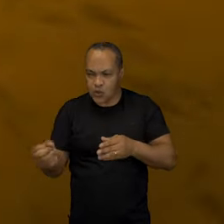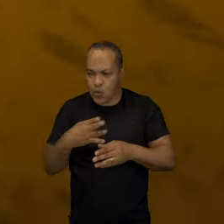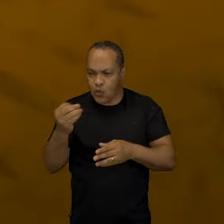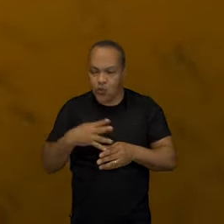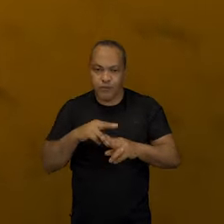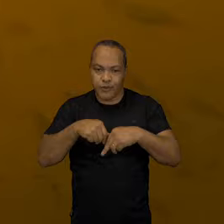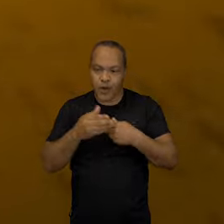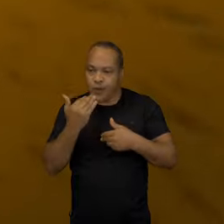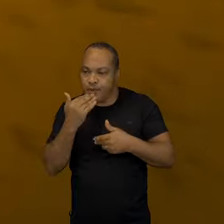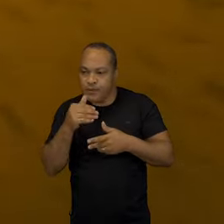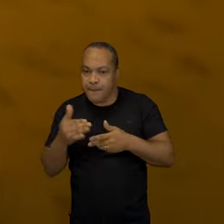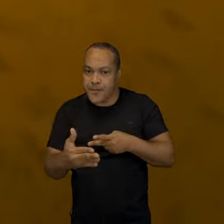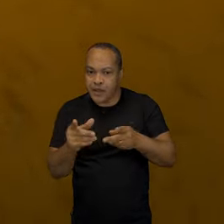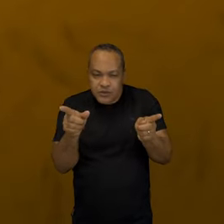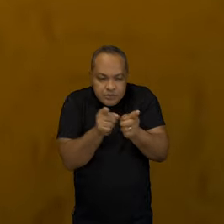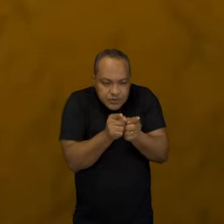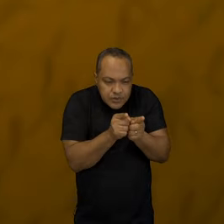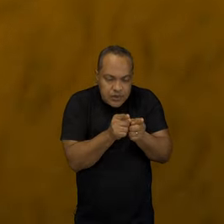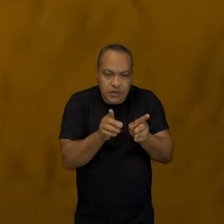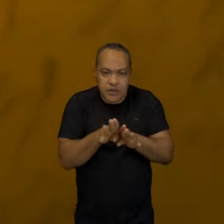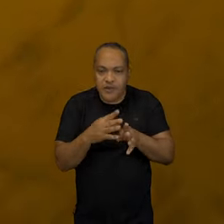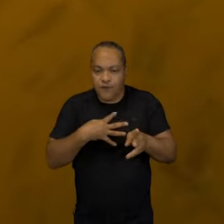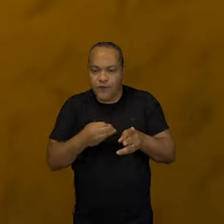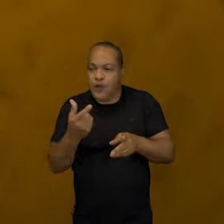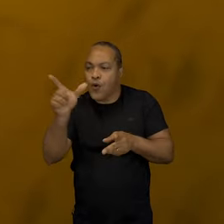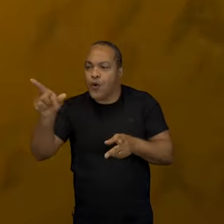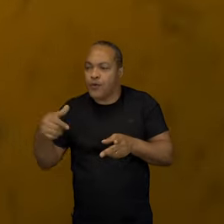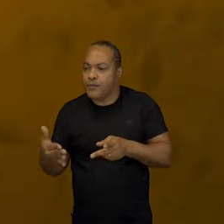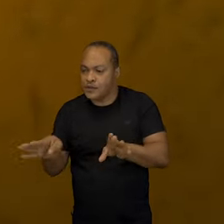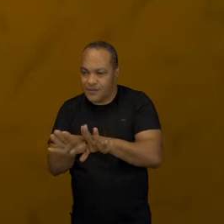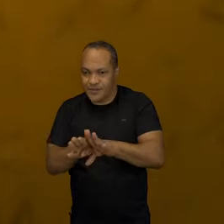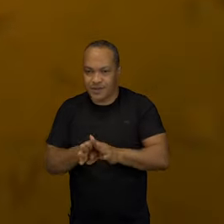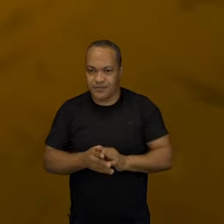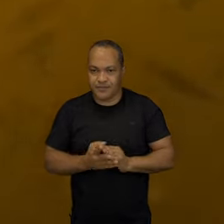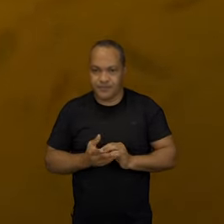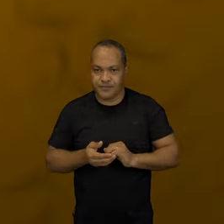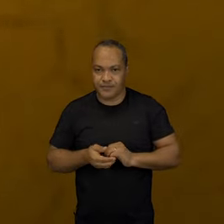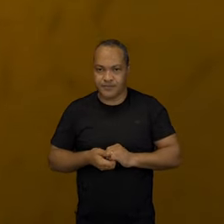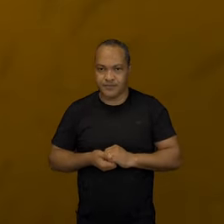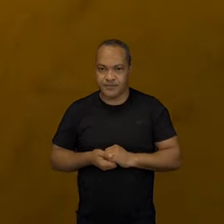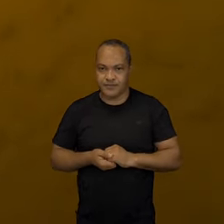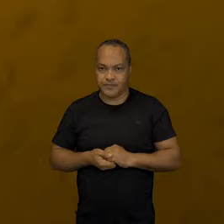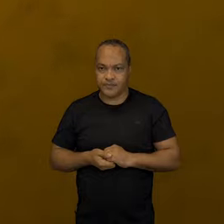se alimentarão dos peixes de pequeno porte e filhotes de outras espécies.